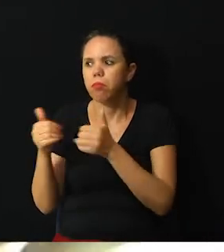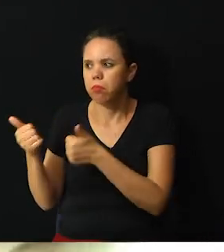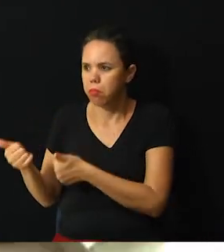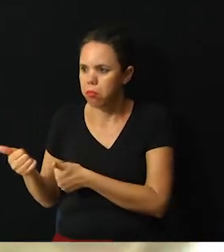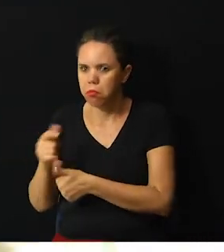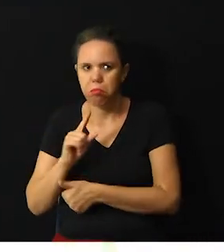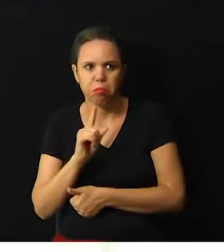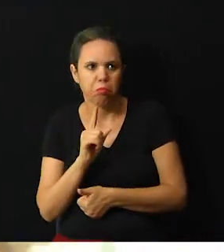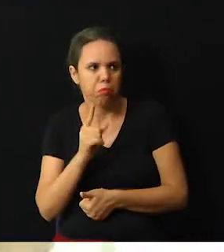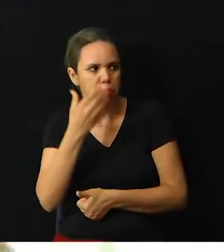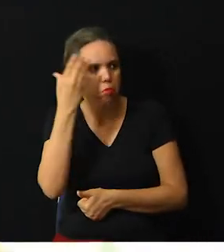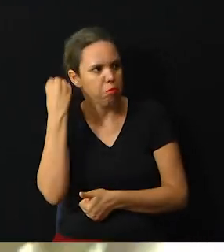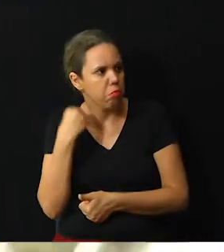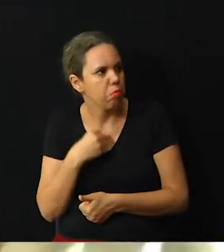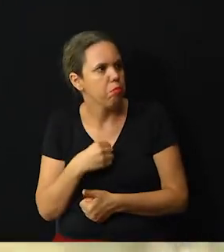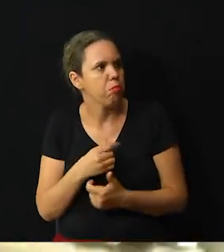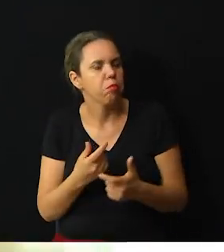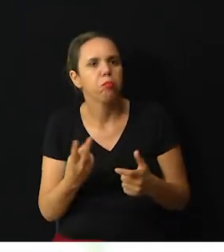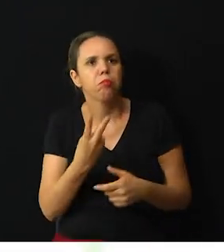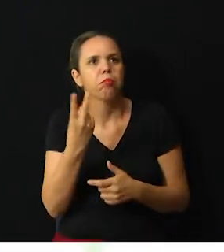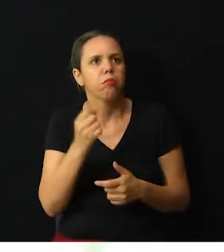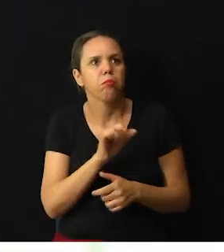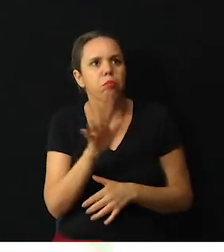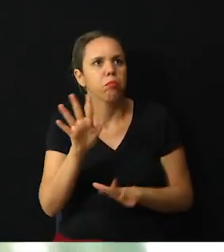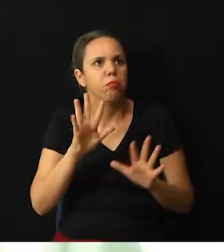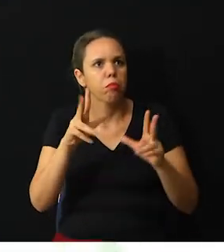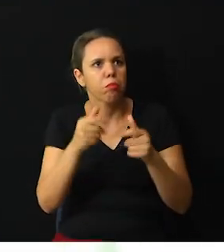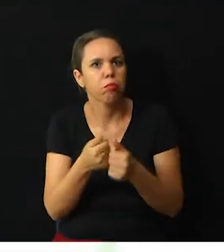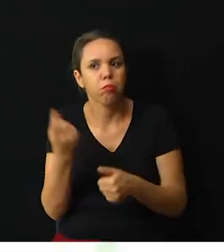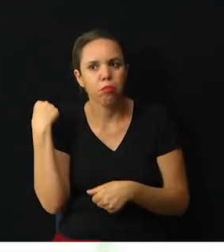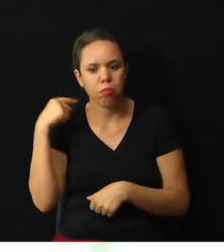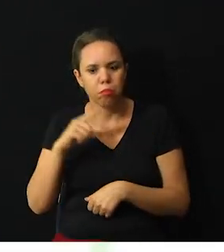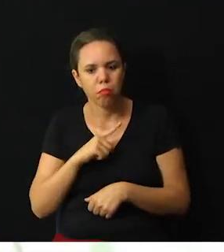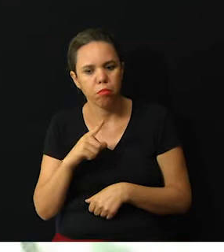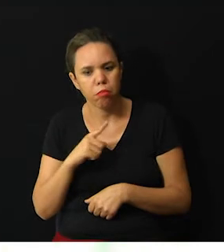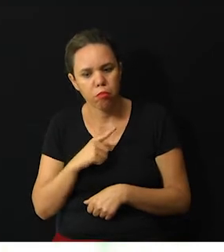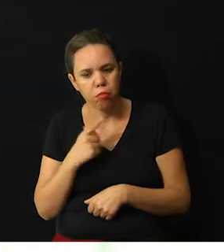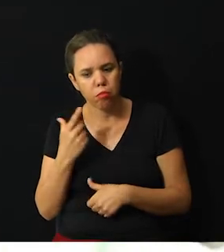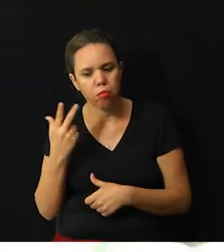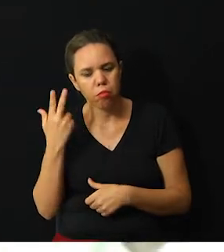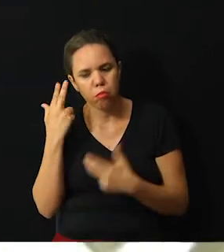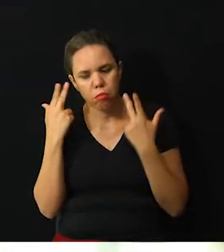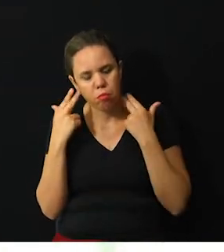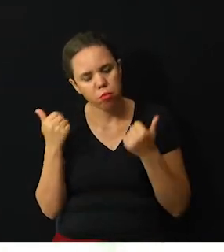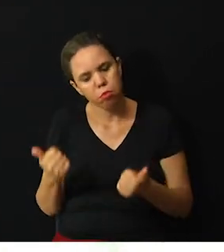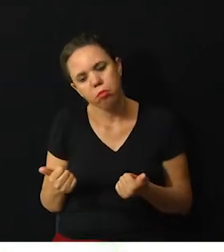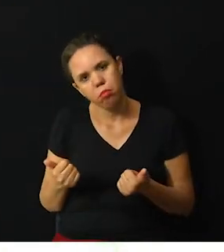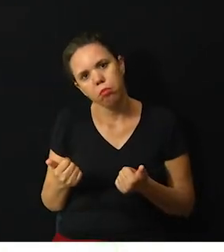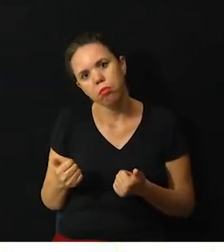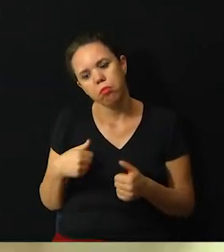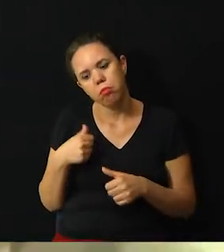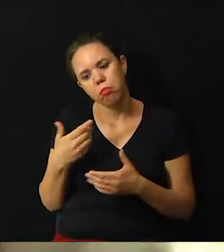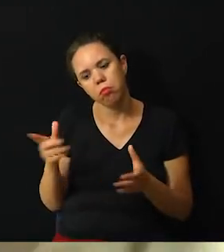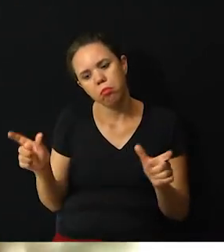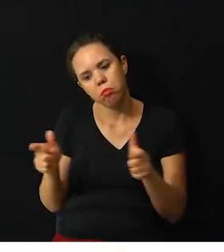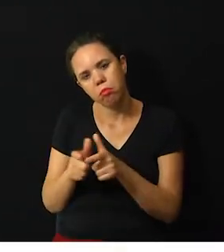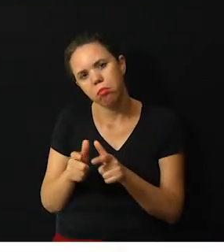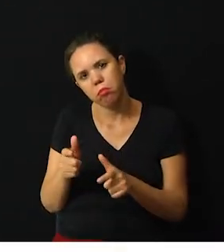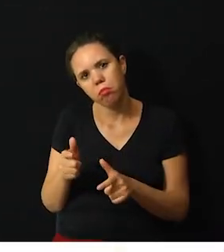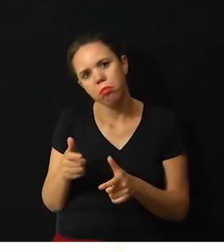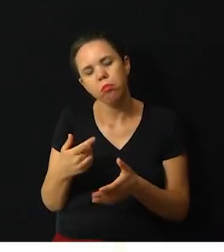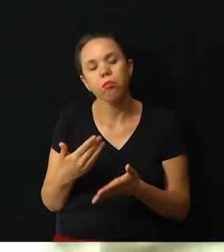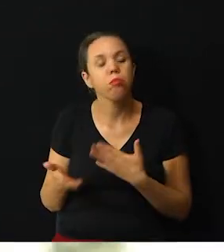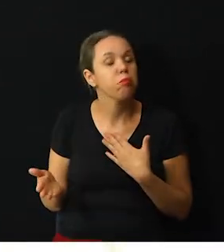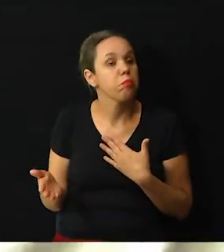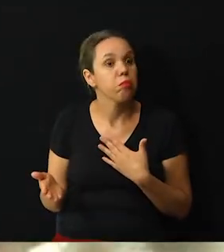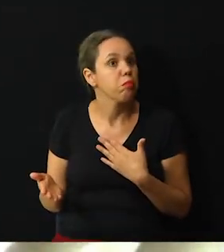vizinha está bem, se não está bem, se aumentou o preço das coisas, se não aumentou, tudo isso que antes ele tinha como referência foi se perdendo,